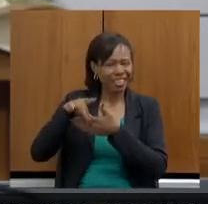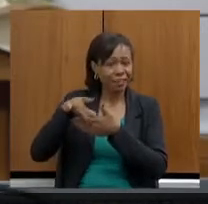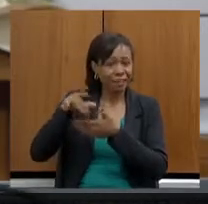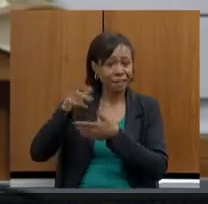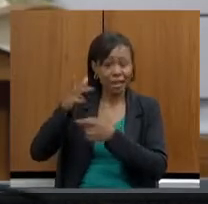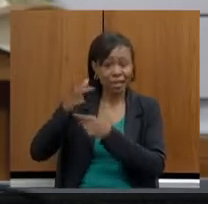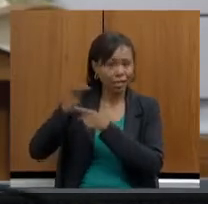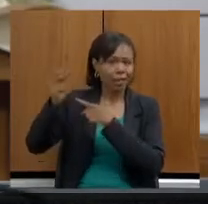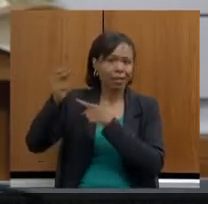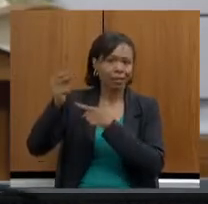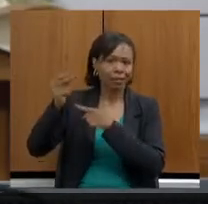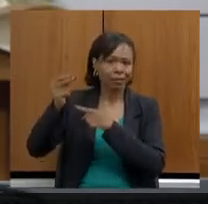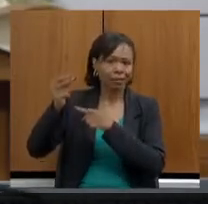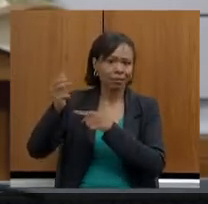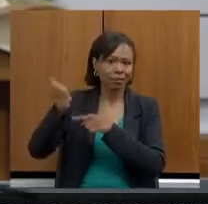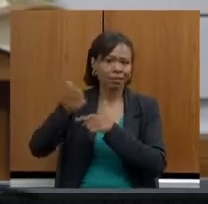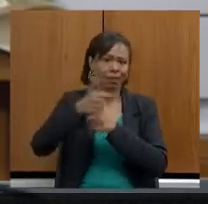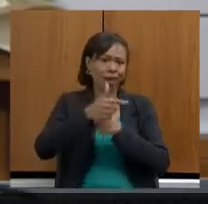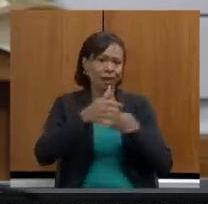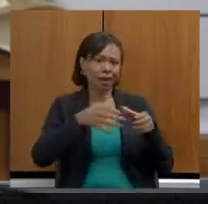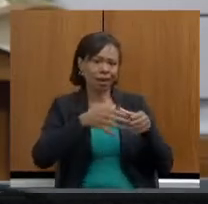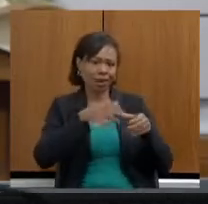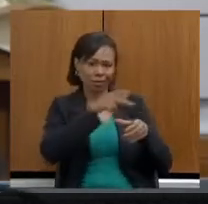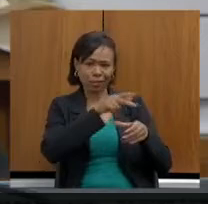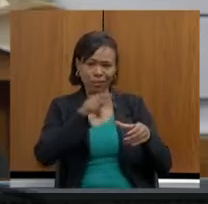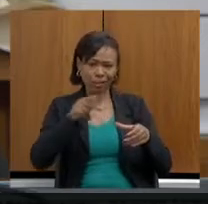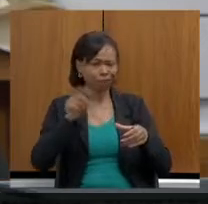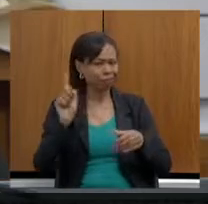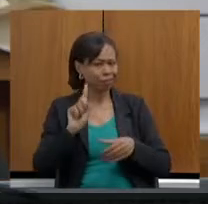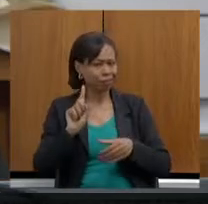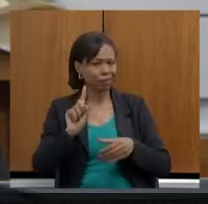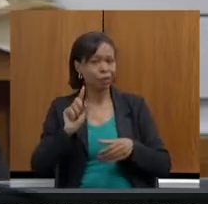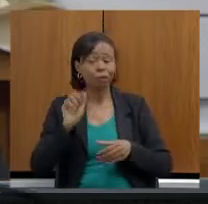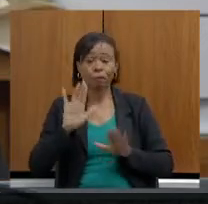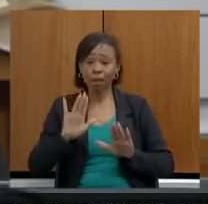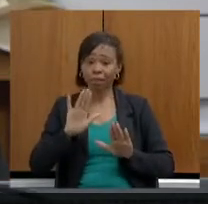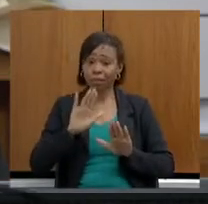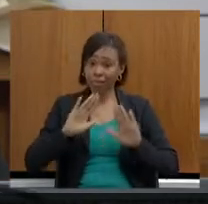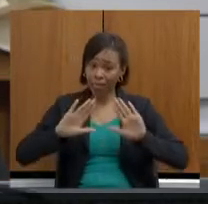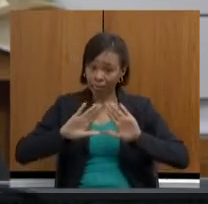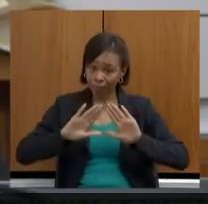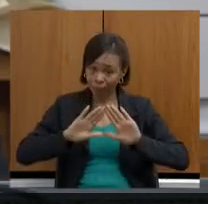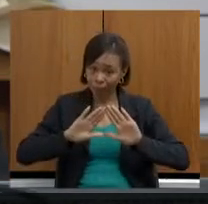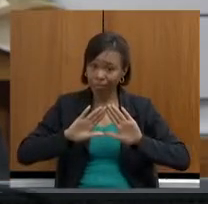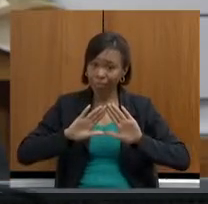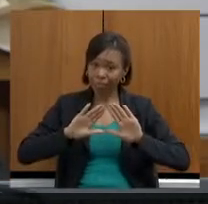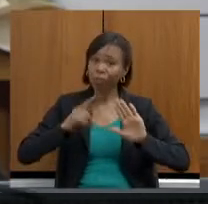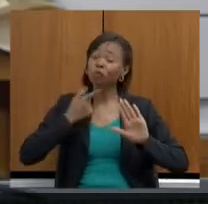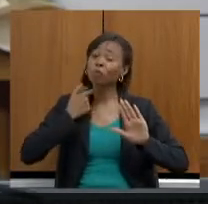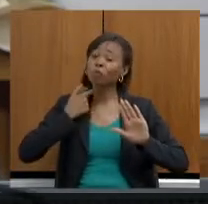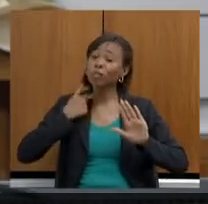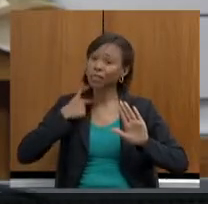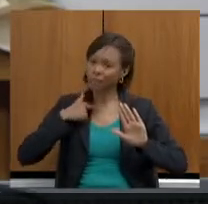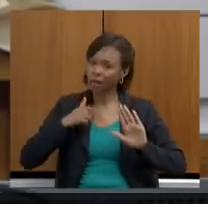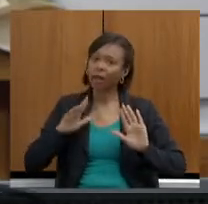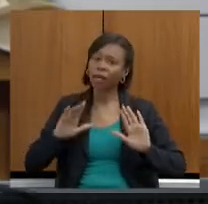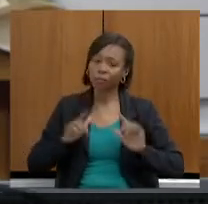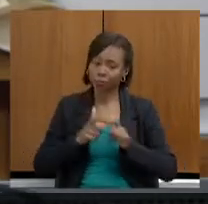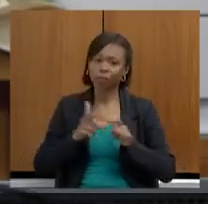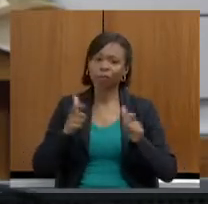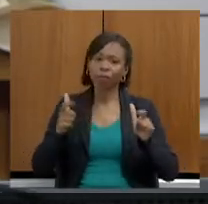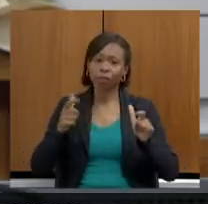a nossa presidente da Comissão não foi vontade nossa dessa casa que fosse assim e nós